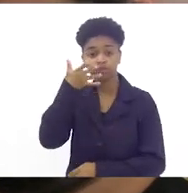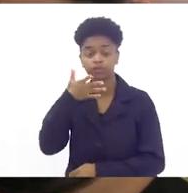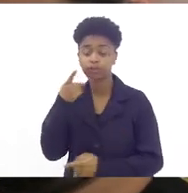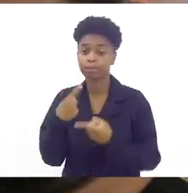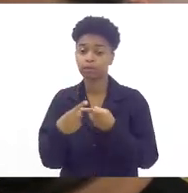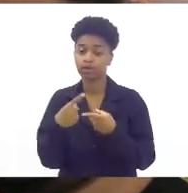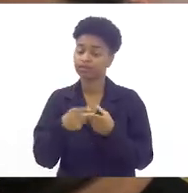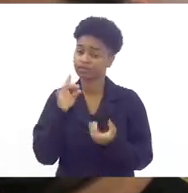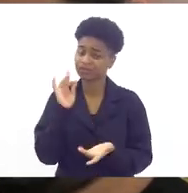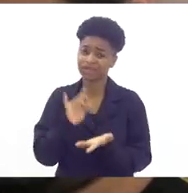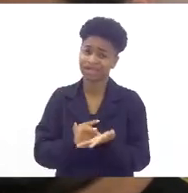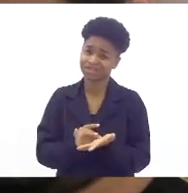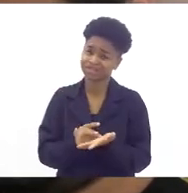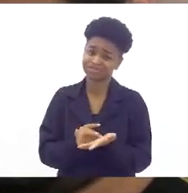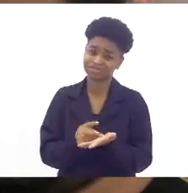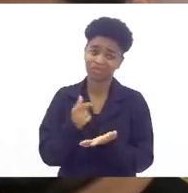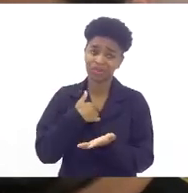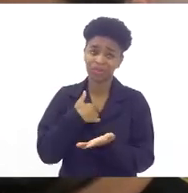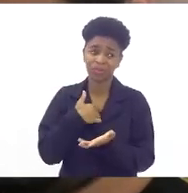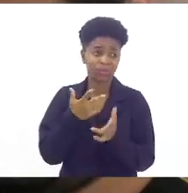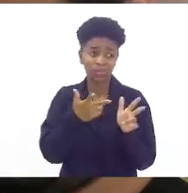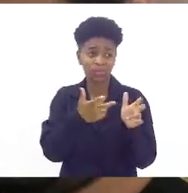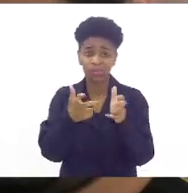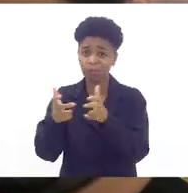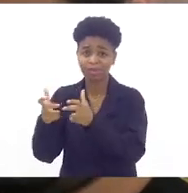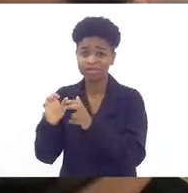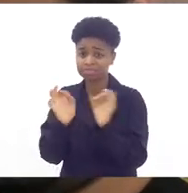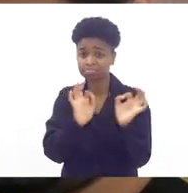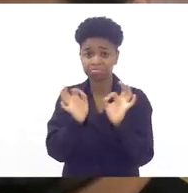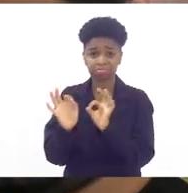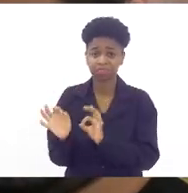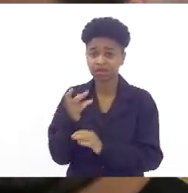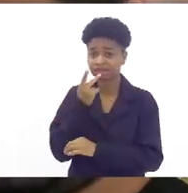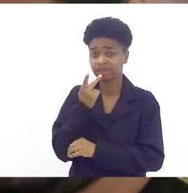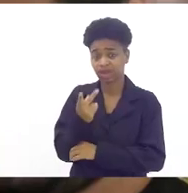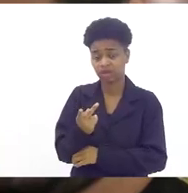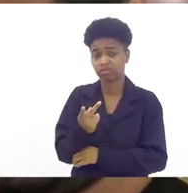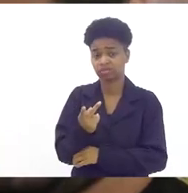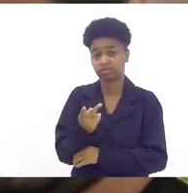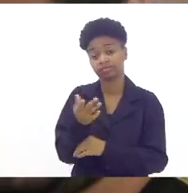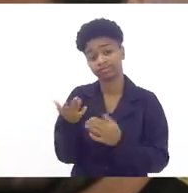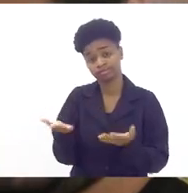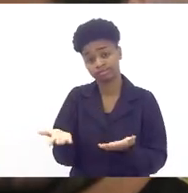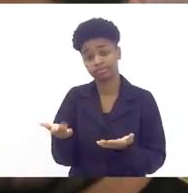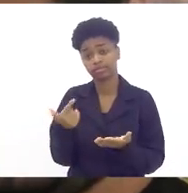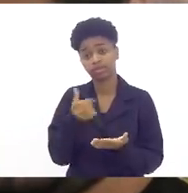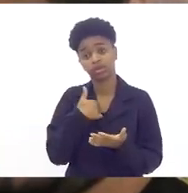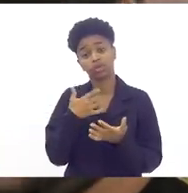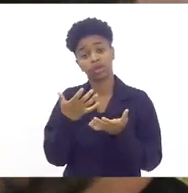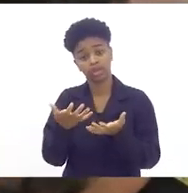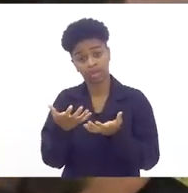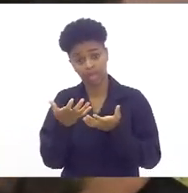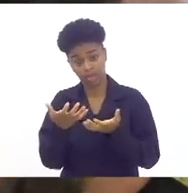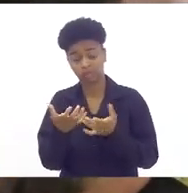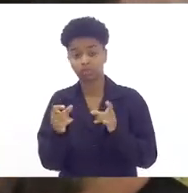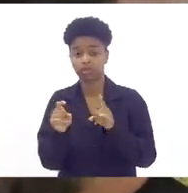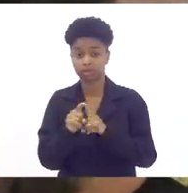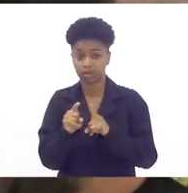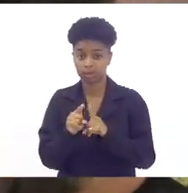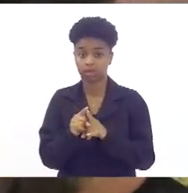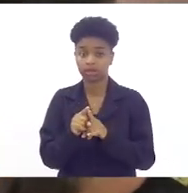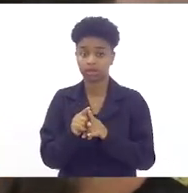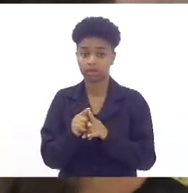é realmente eu não ouvi nenhum servidor falando aqui e eu gostaria que eles tivessem também